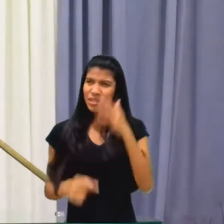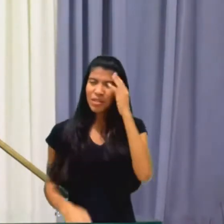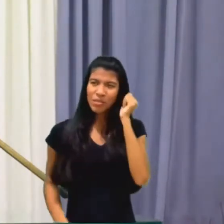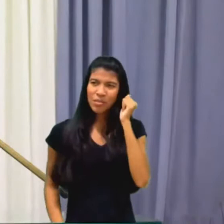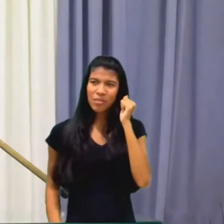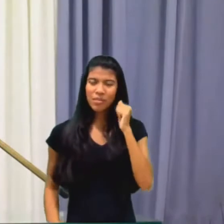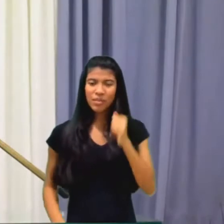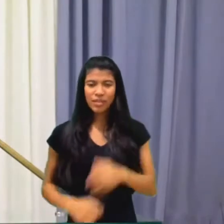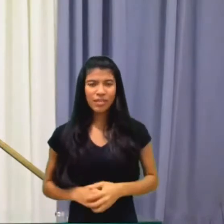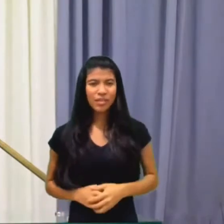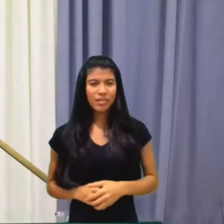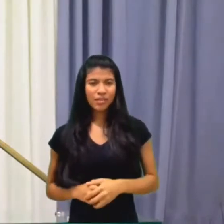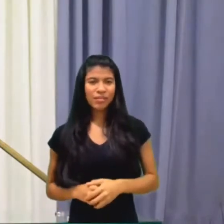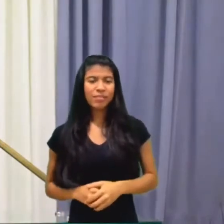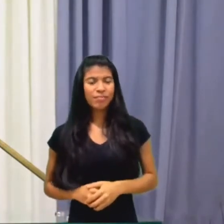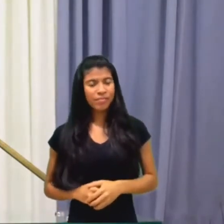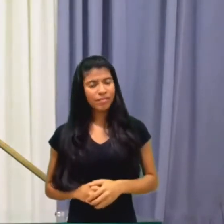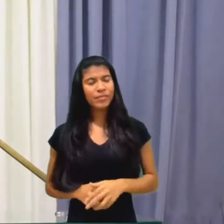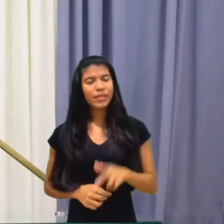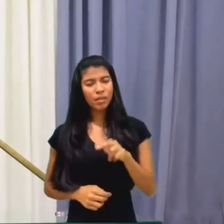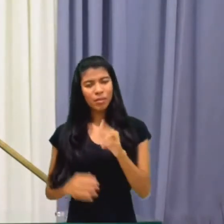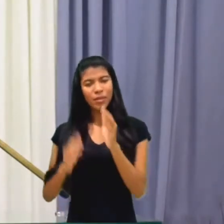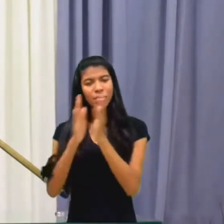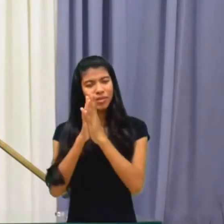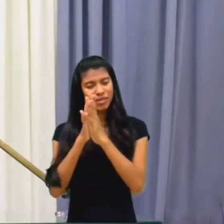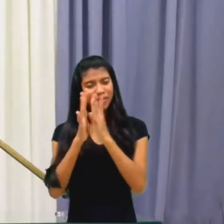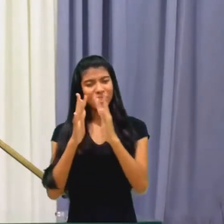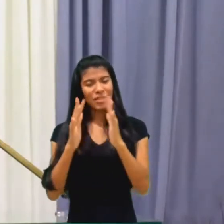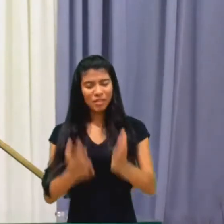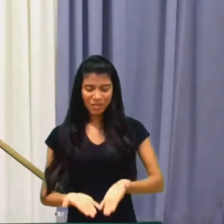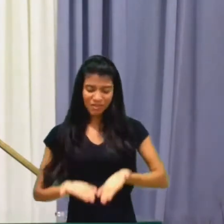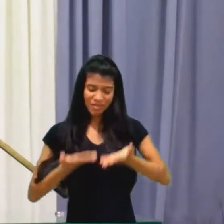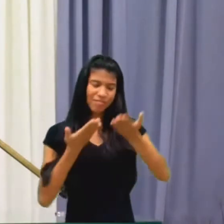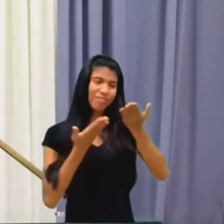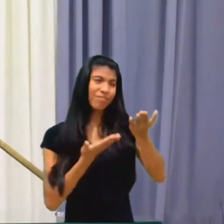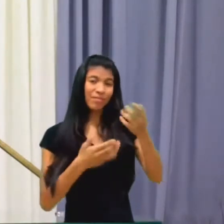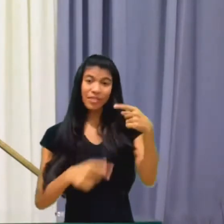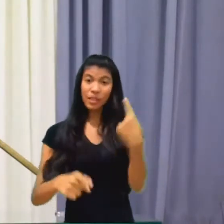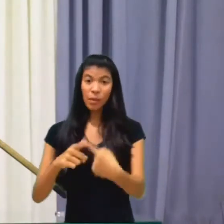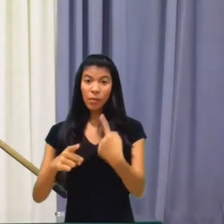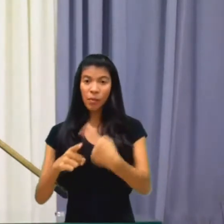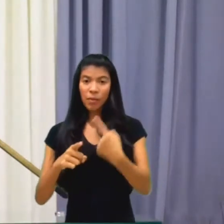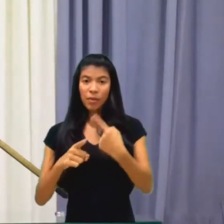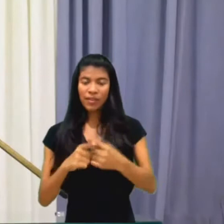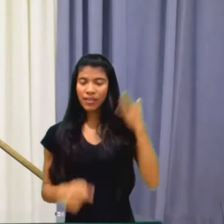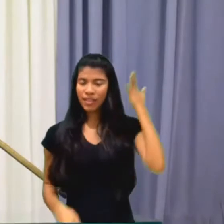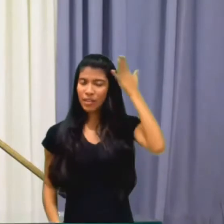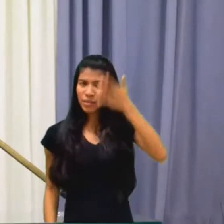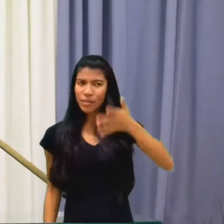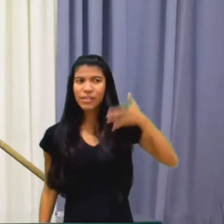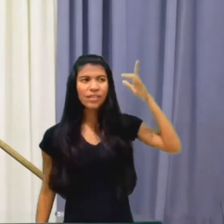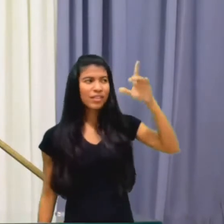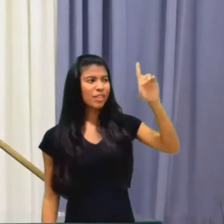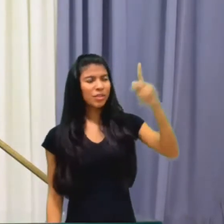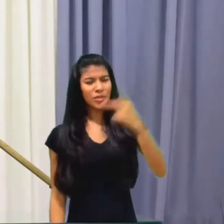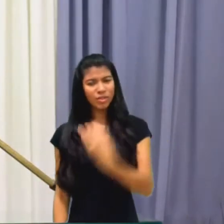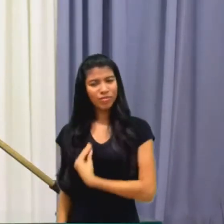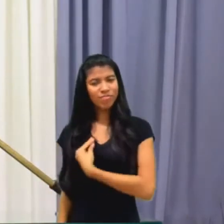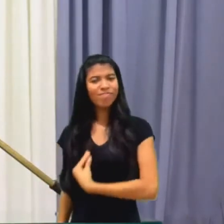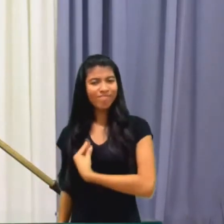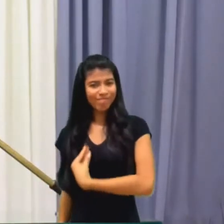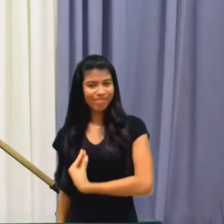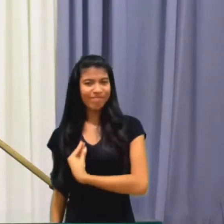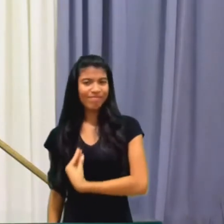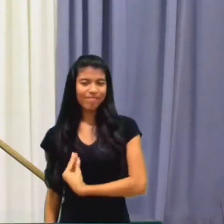crente? Ah, meu irmão, vai dando glória, porque é a presença de Deus na tua vida que faz